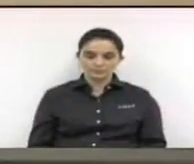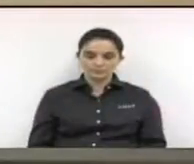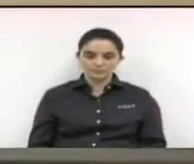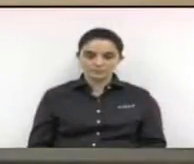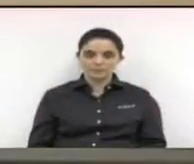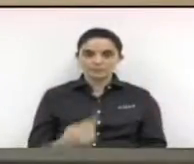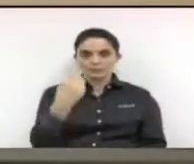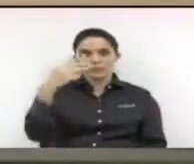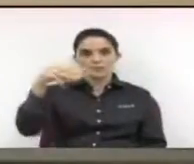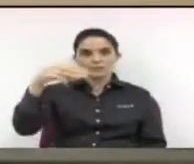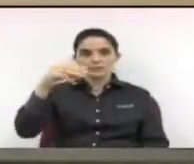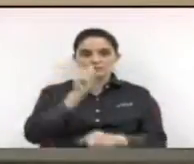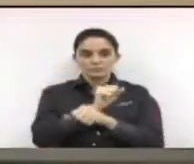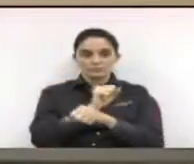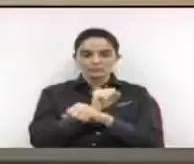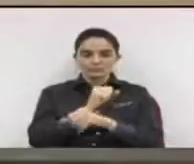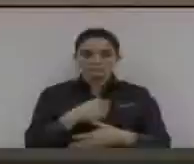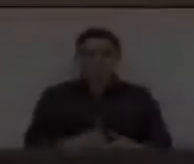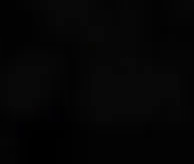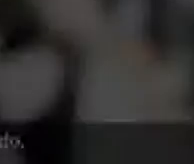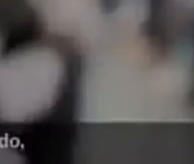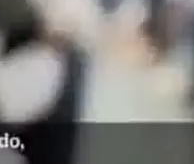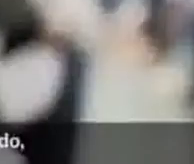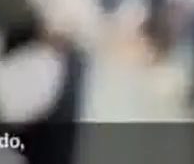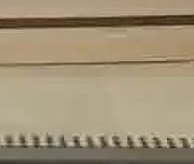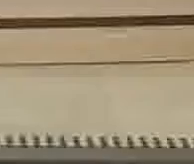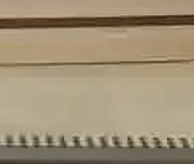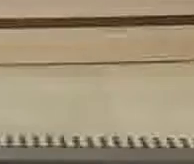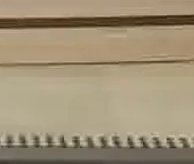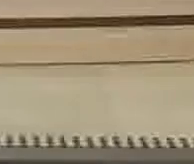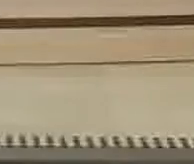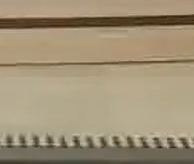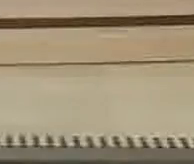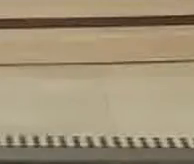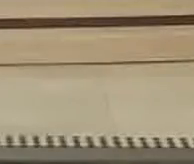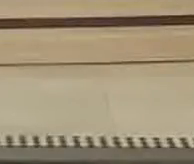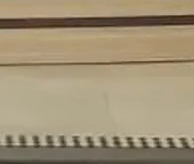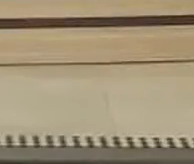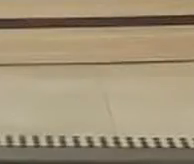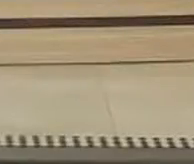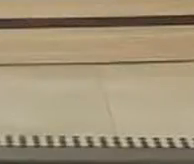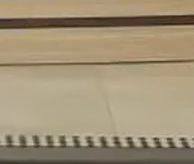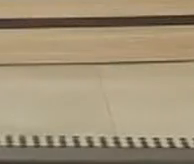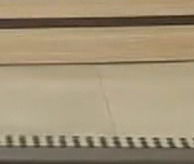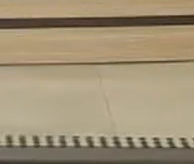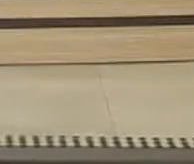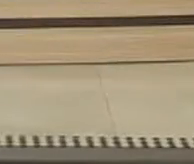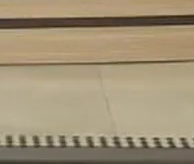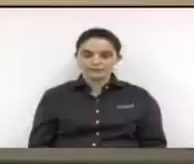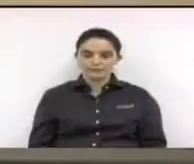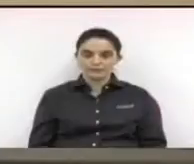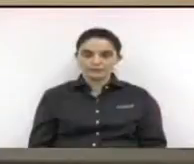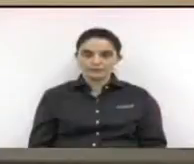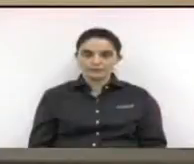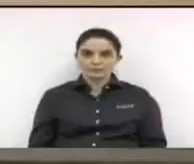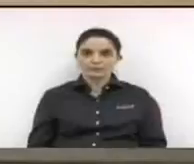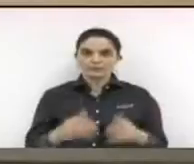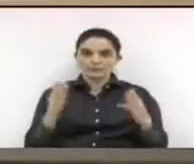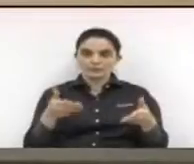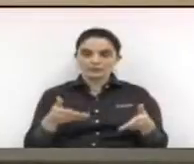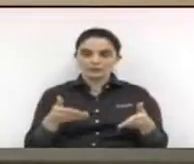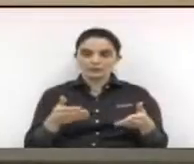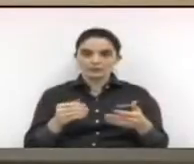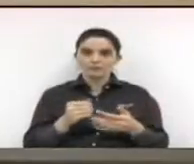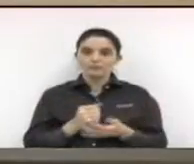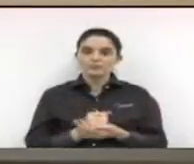suspende a sessão por um minuto está reaberta a sessão em virtude do parecer já vi do